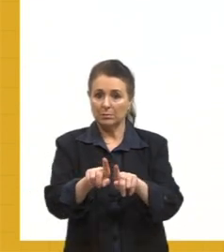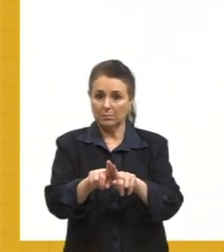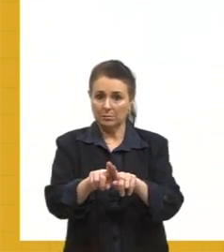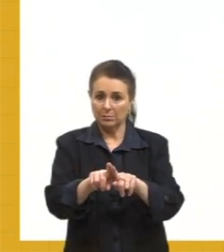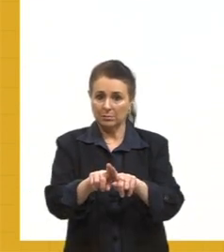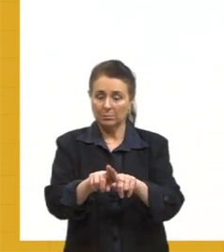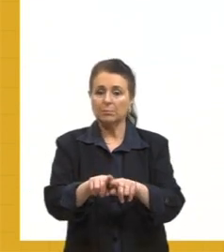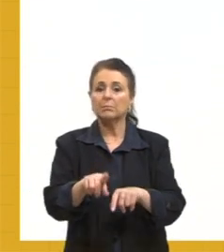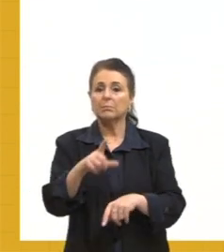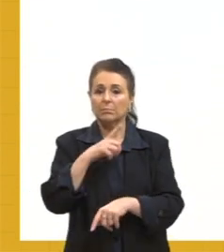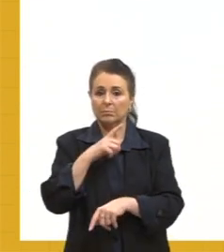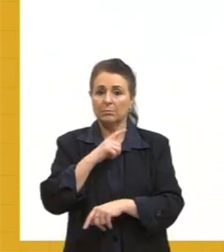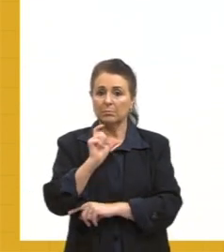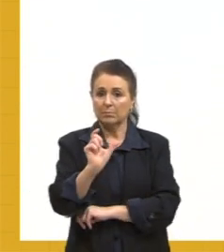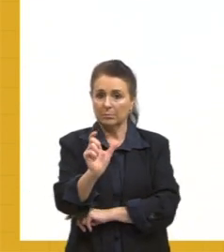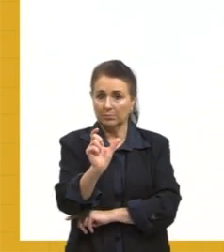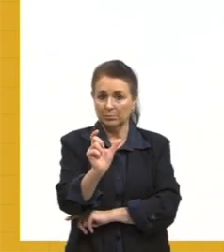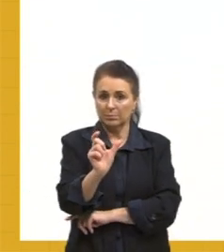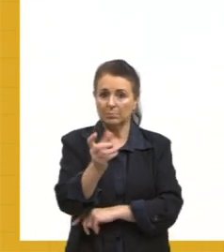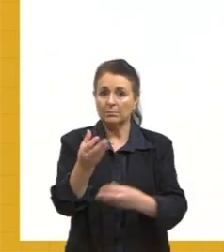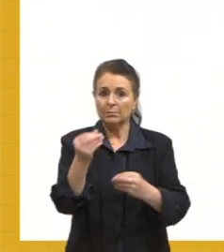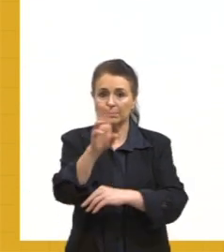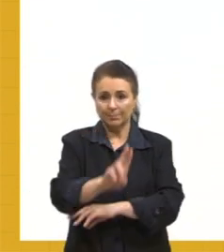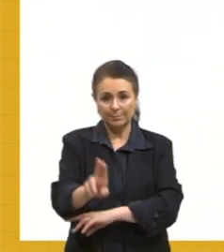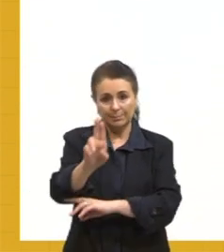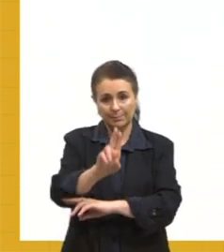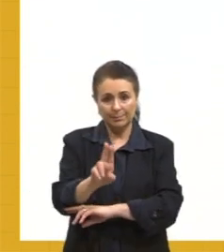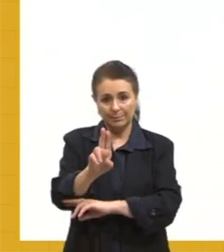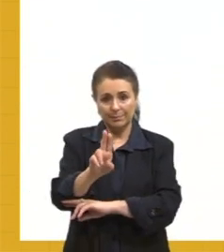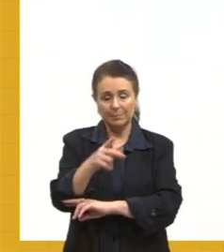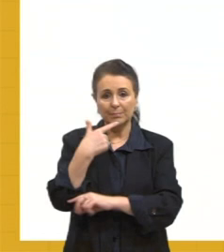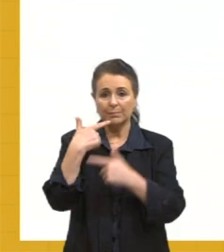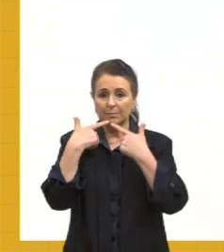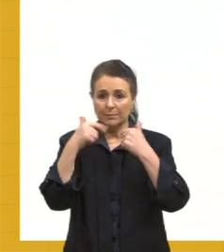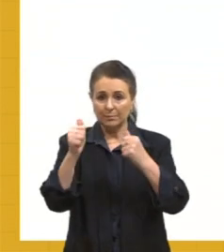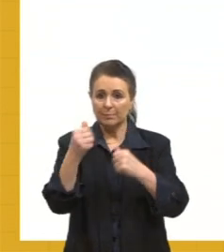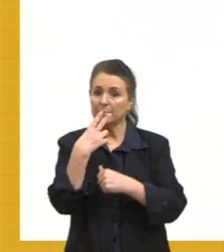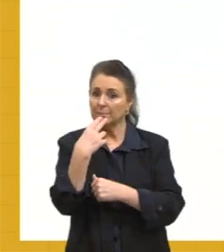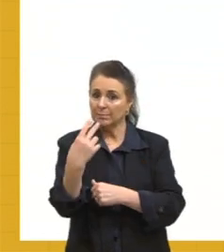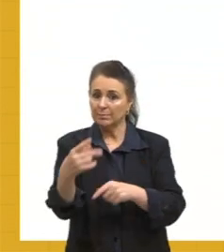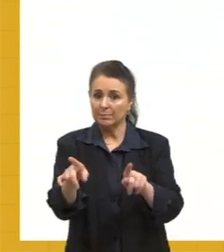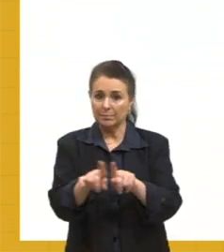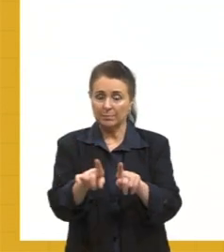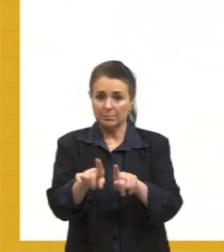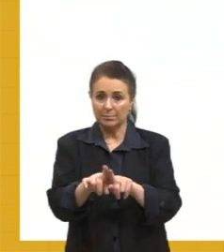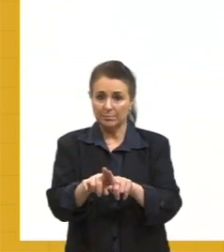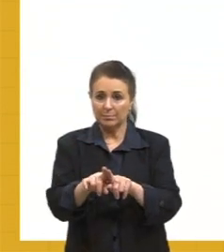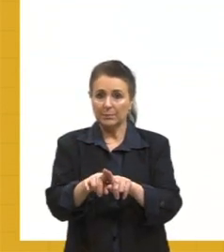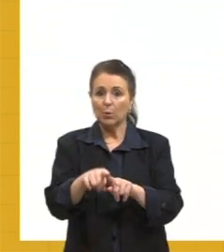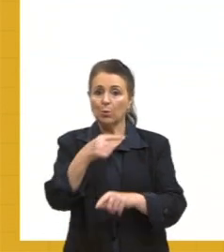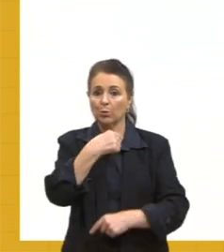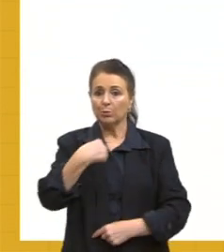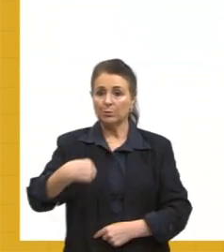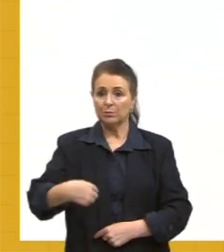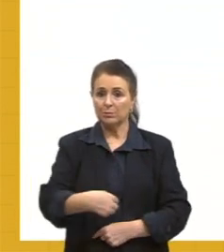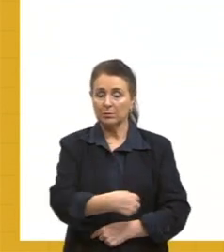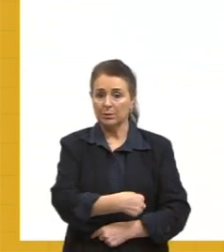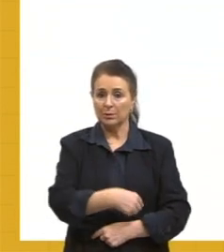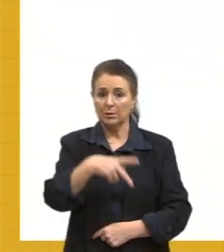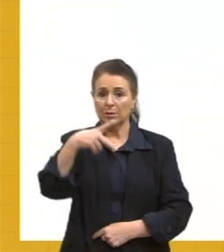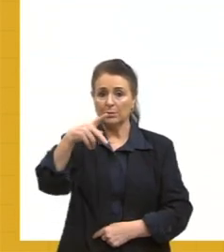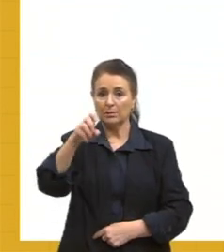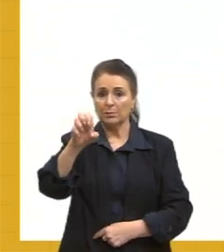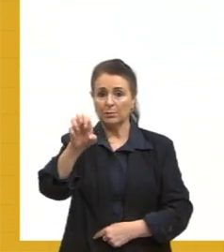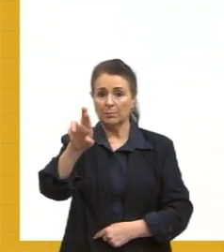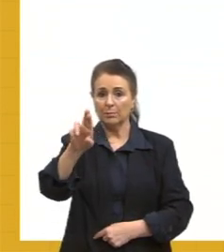também é uma palavra muito usada na língua inglesa hoje em dia o chinês o persa Olha